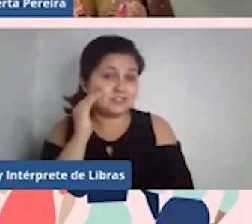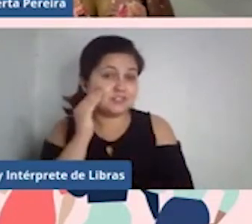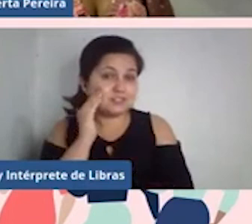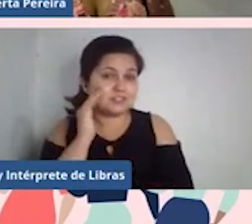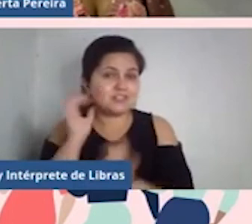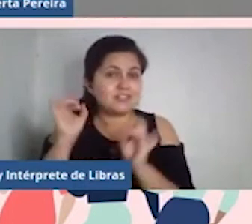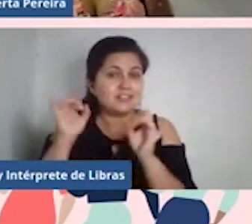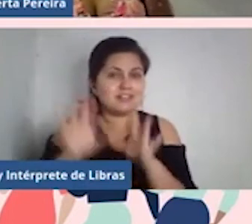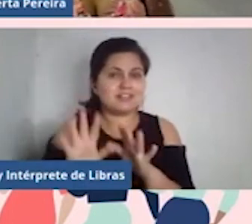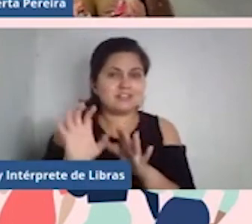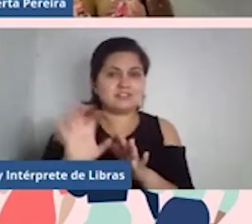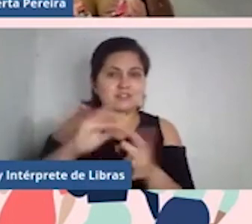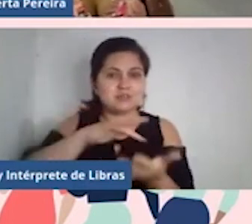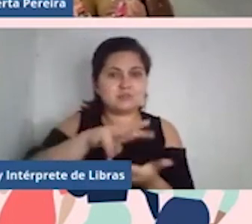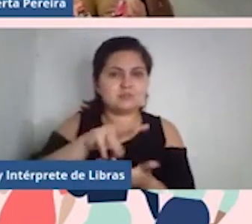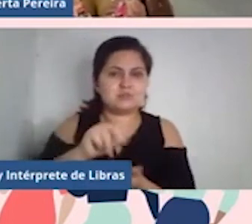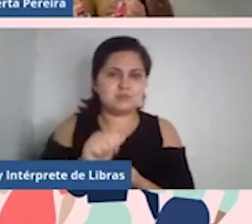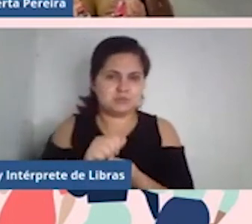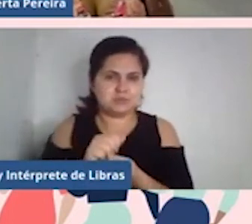esse legado para o mundo, né?